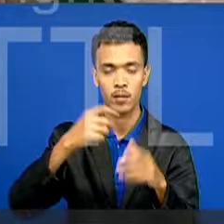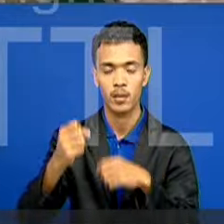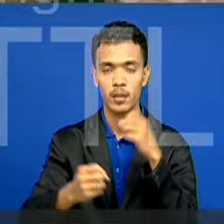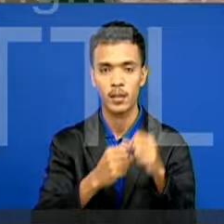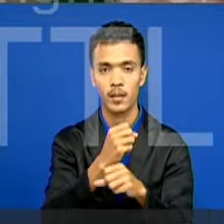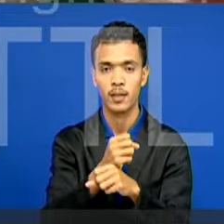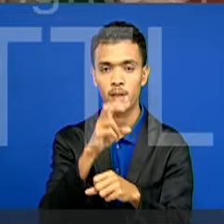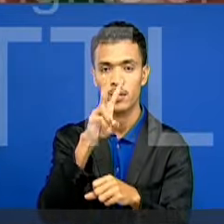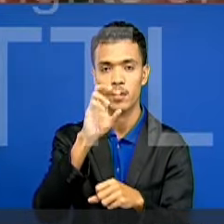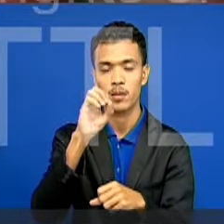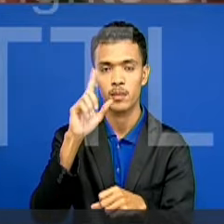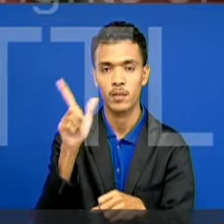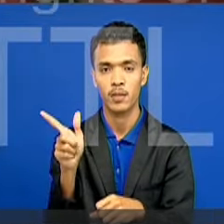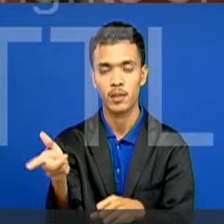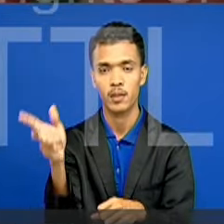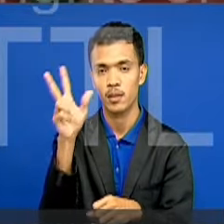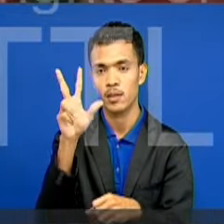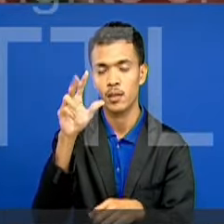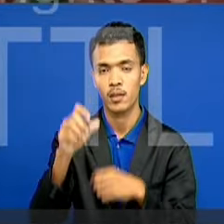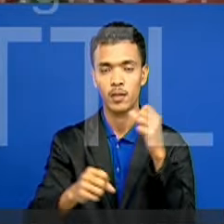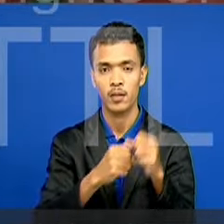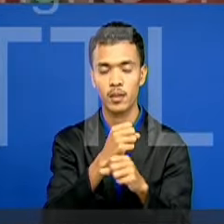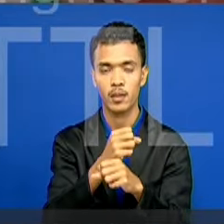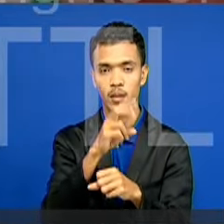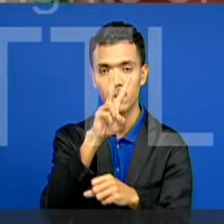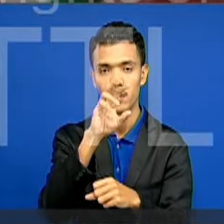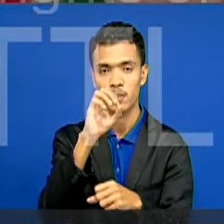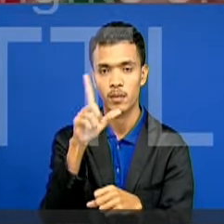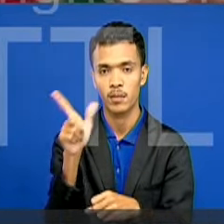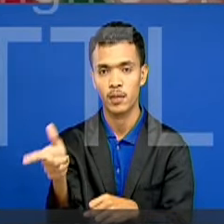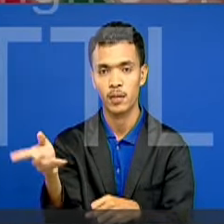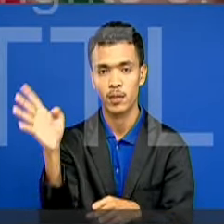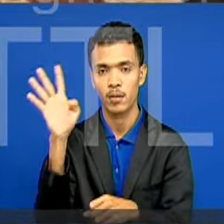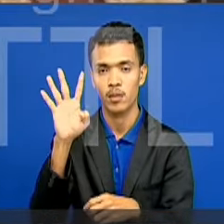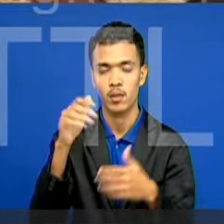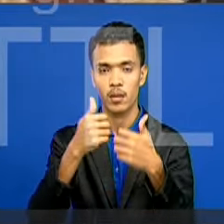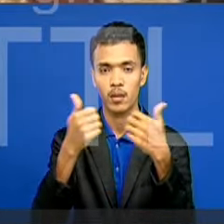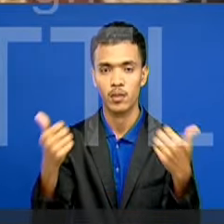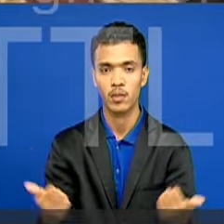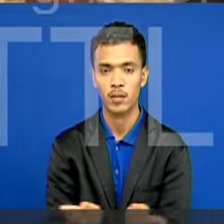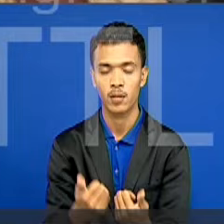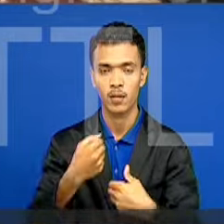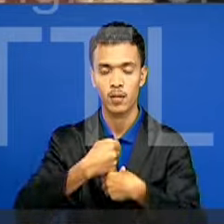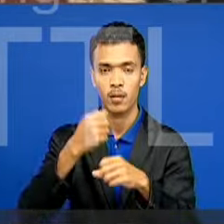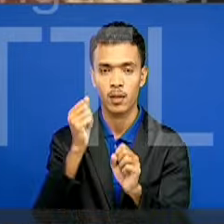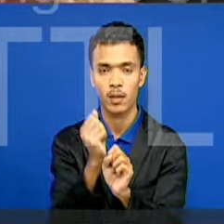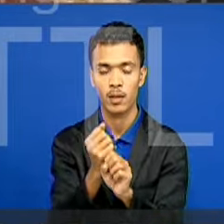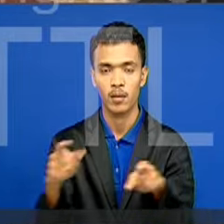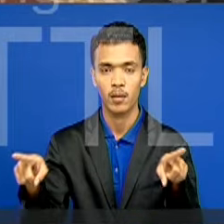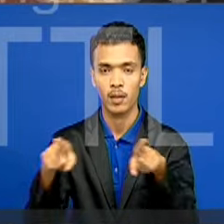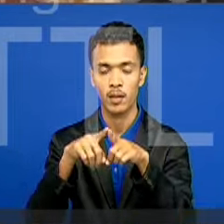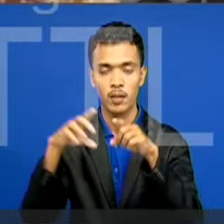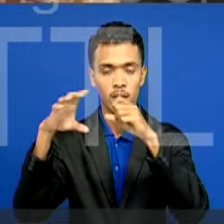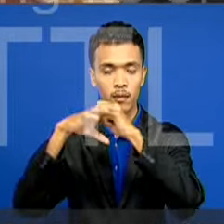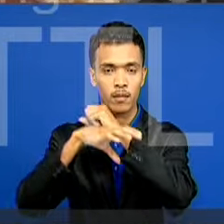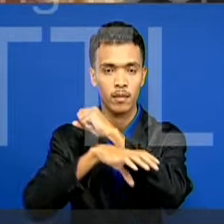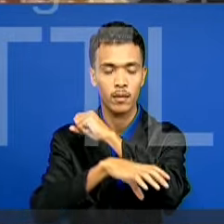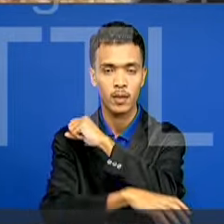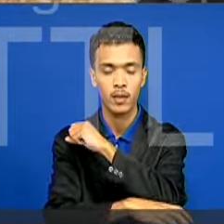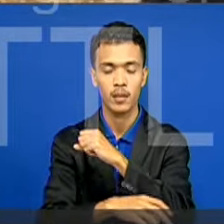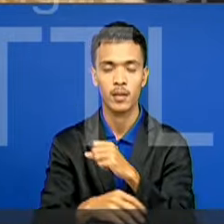rua ronulu resin tolu, to tinang rihun rua ronulu resin hat, asosiasau sira produs fini sira, hanesan batar variedade